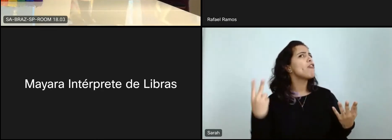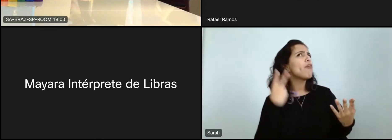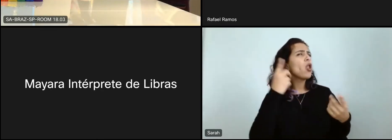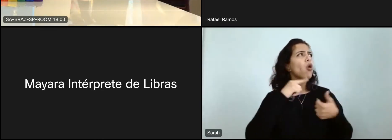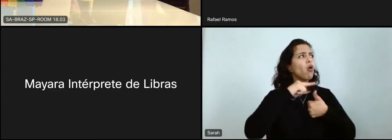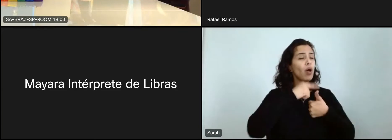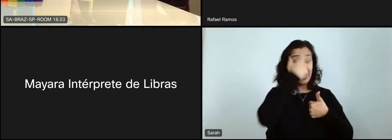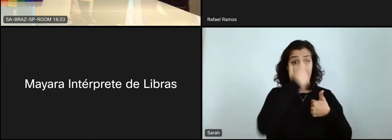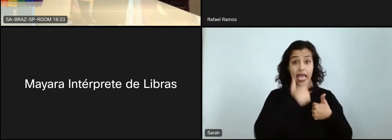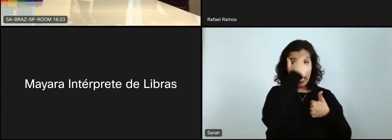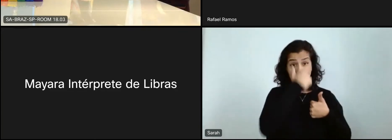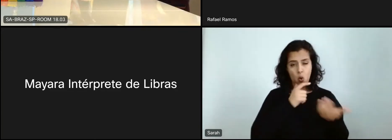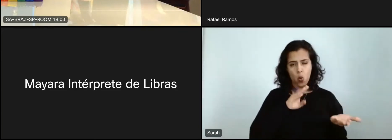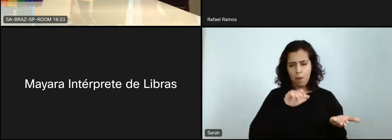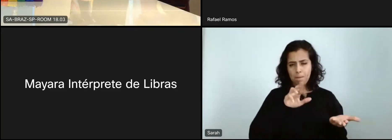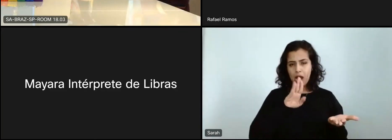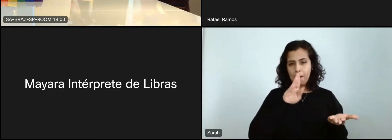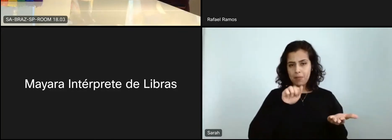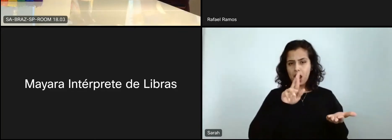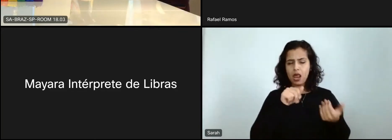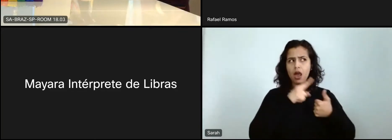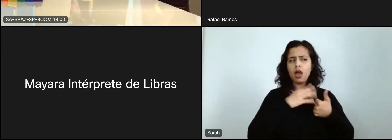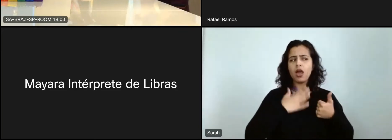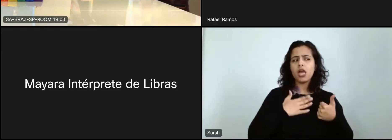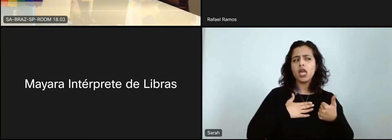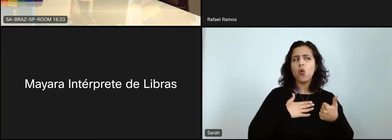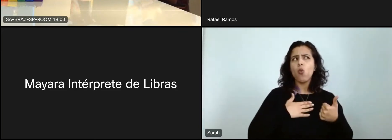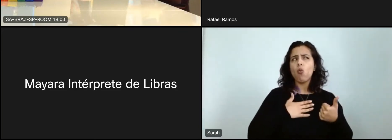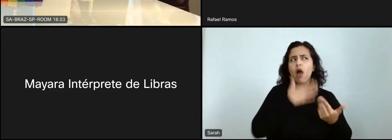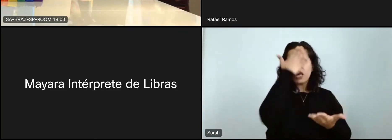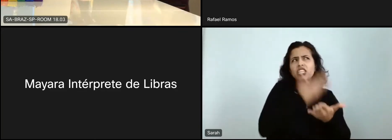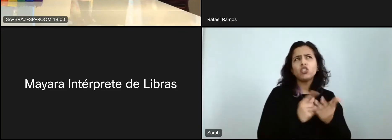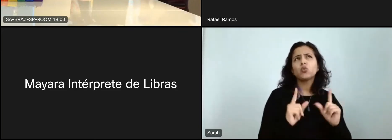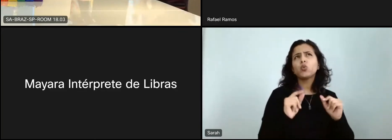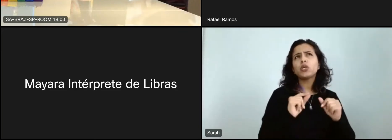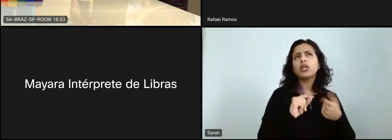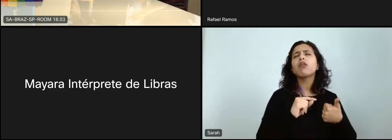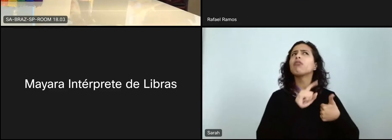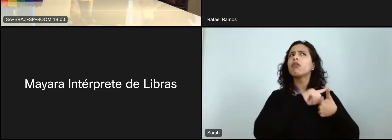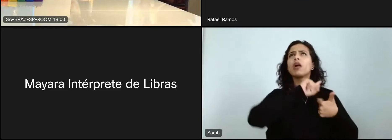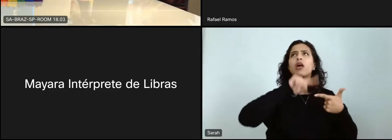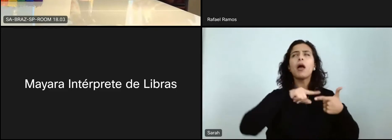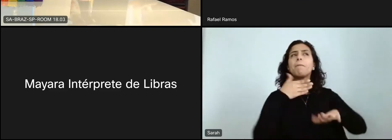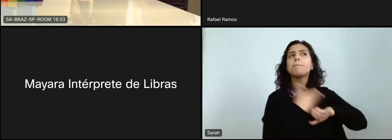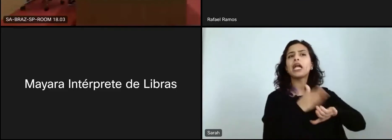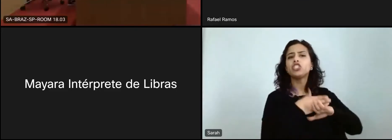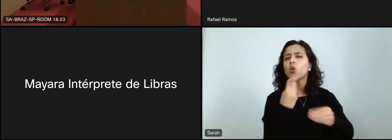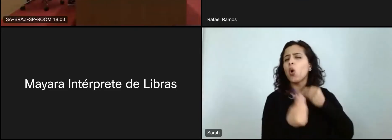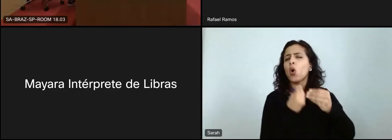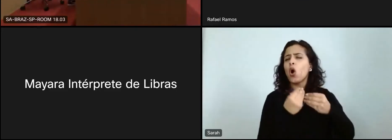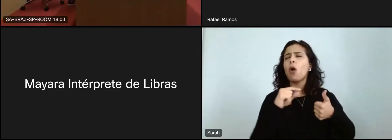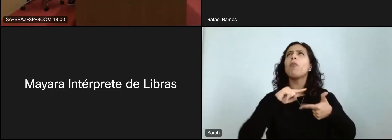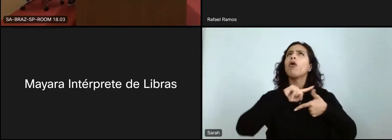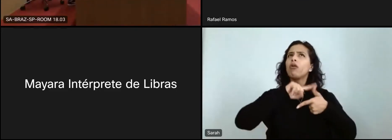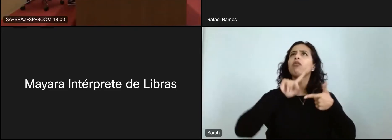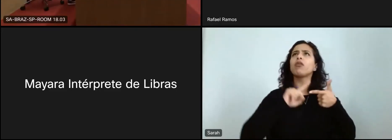eu, Bárbara, quais são os meus valores, o que que eu acredito, como é que eu treino isso, como é que eu coloco isso em